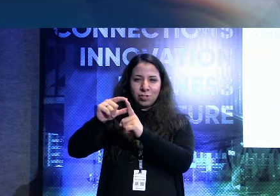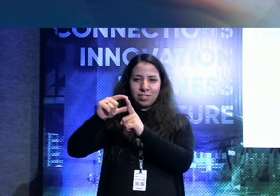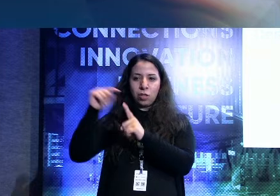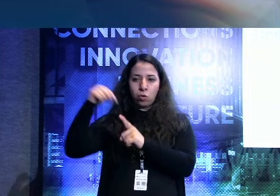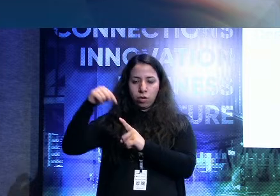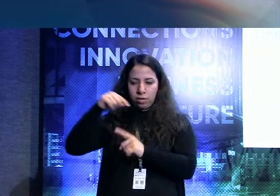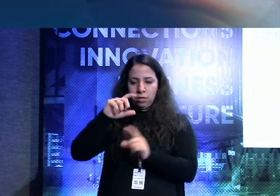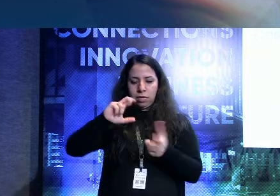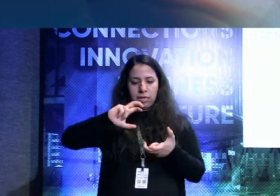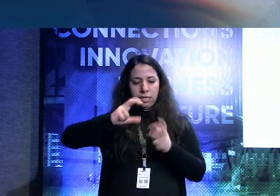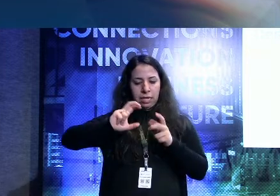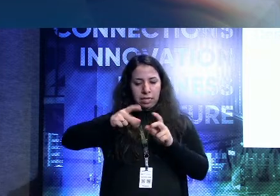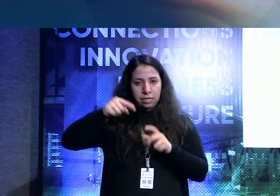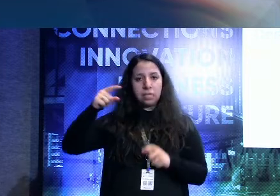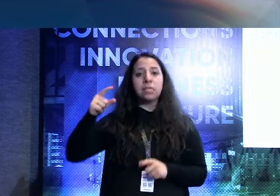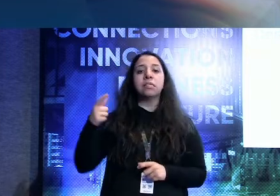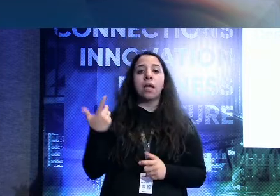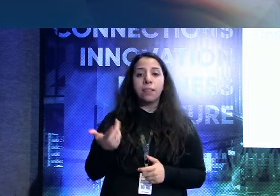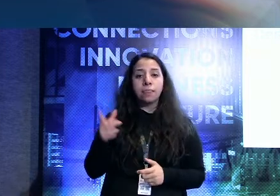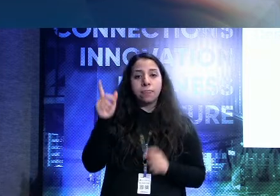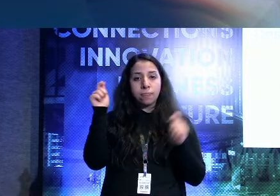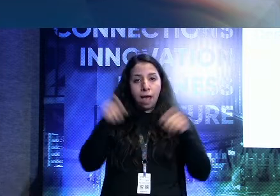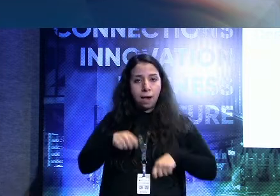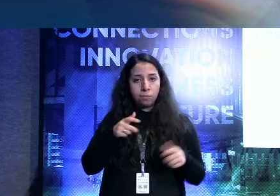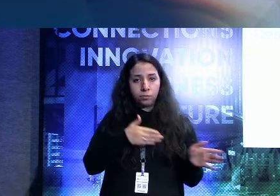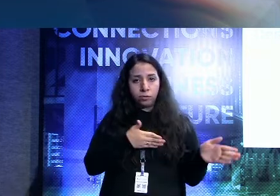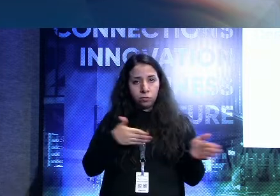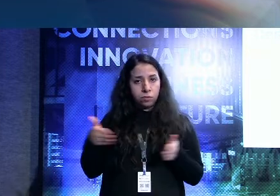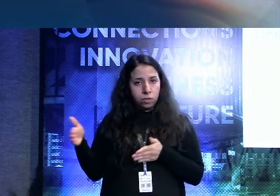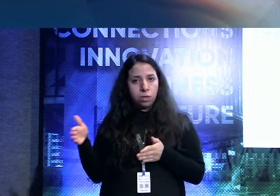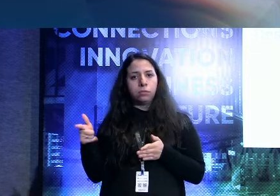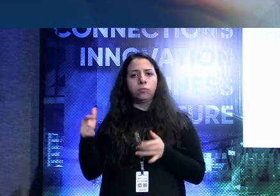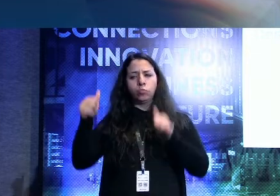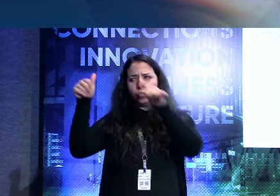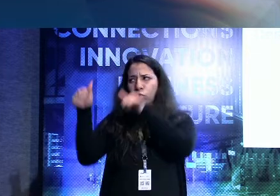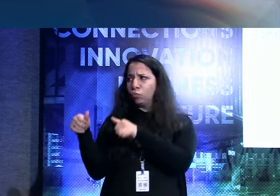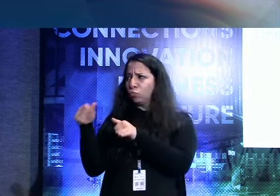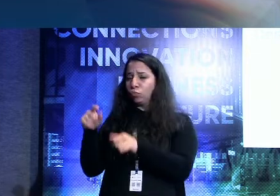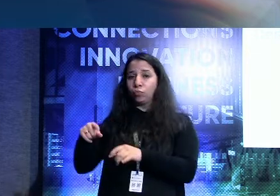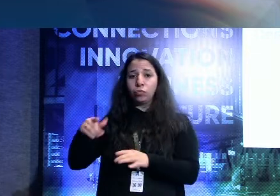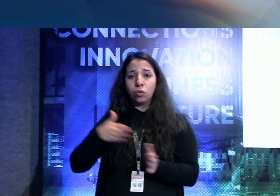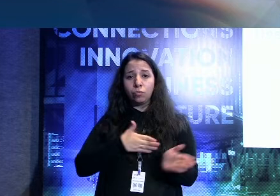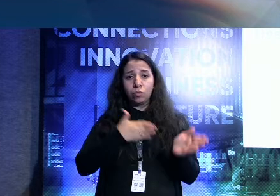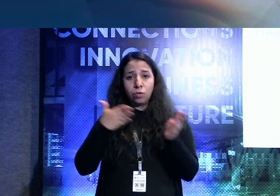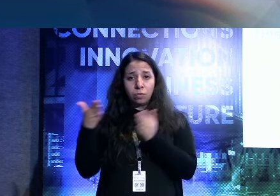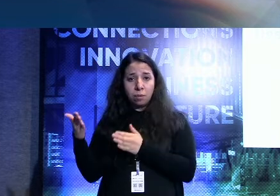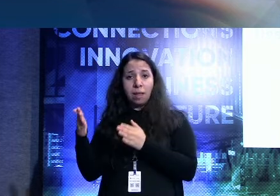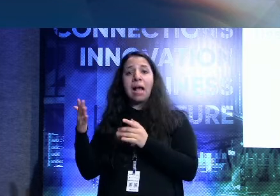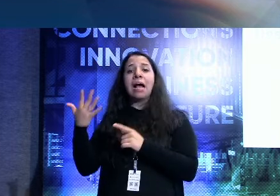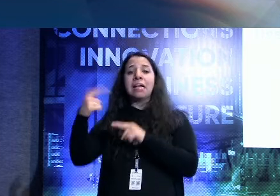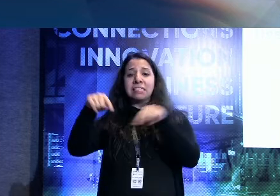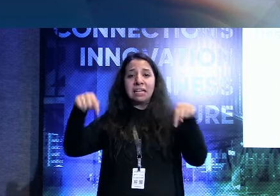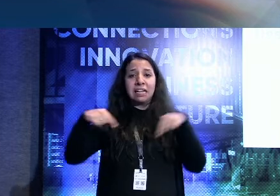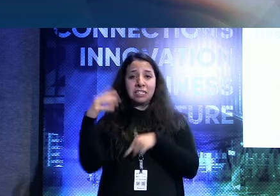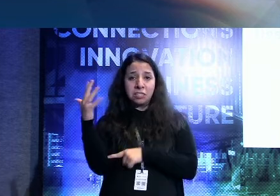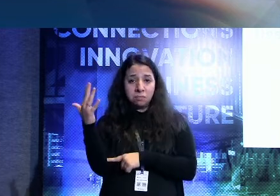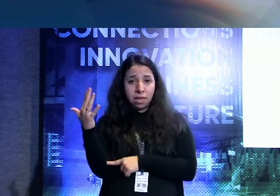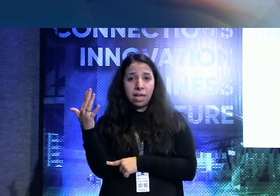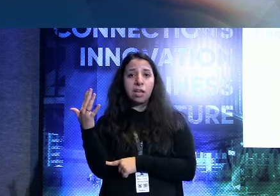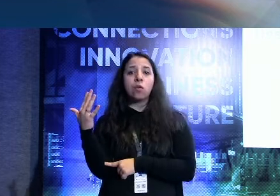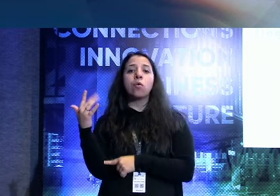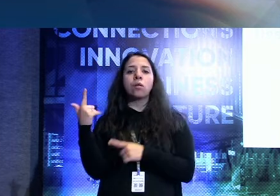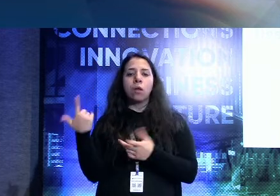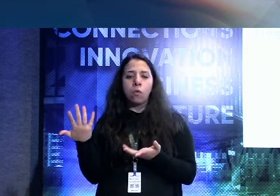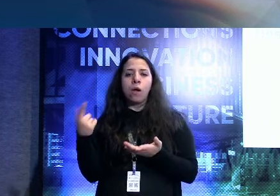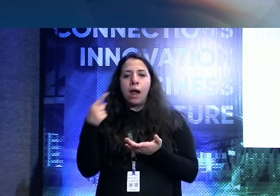digitalmente, pode acompanhar amanhã uma trilha inteira sobre o UX, falando sobre isso. A gente vai ter, inclusive, uma dessas sobre sala espelho, para ter realmente a centricidade